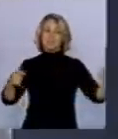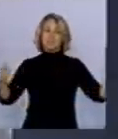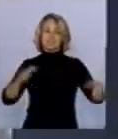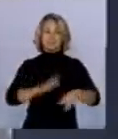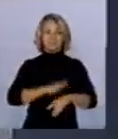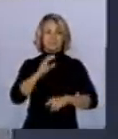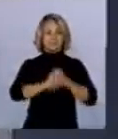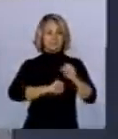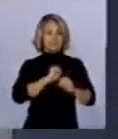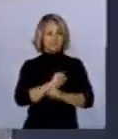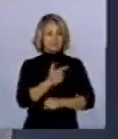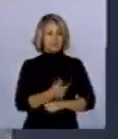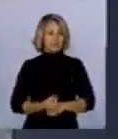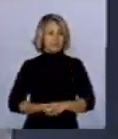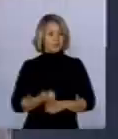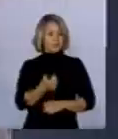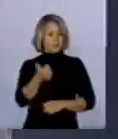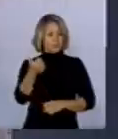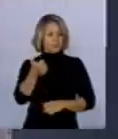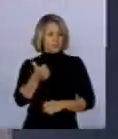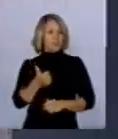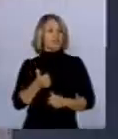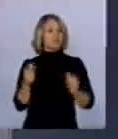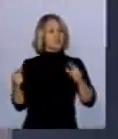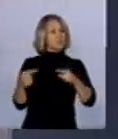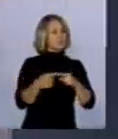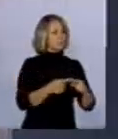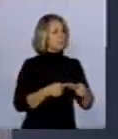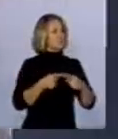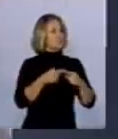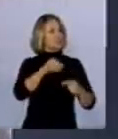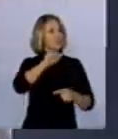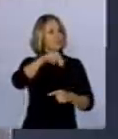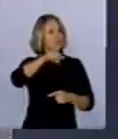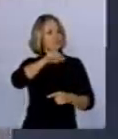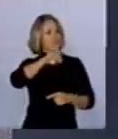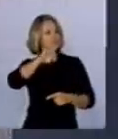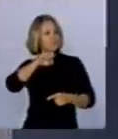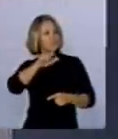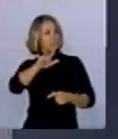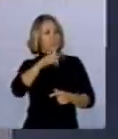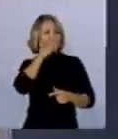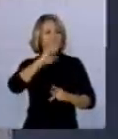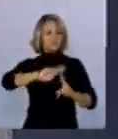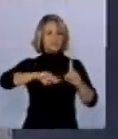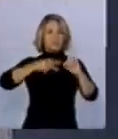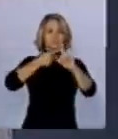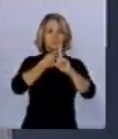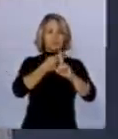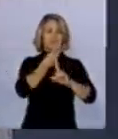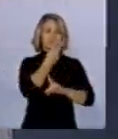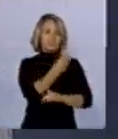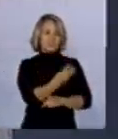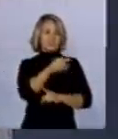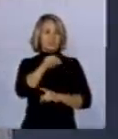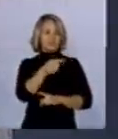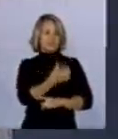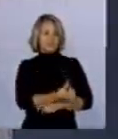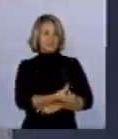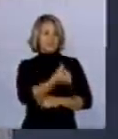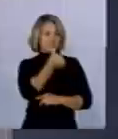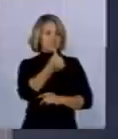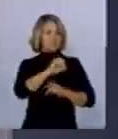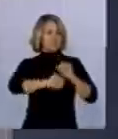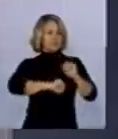entre eh de acordo com a Natel o acesso de TV aabo mais que quadruplicou partindo de 3,6 milhões de assinantes em